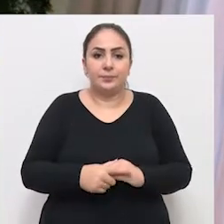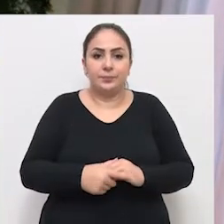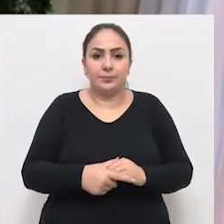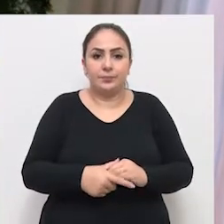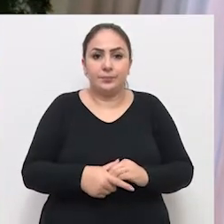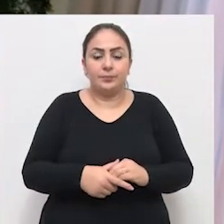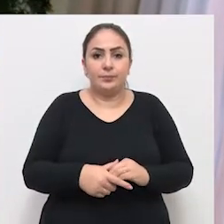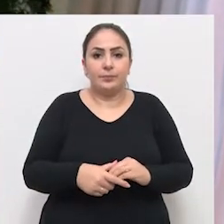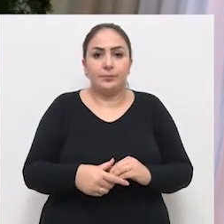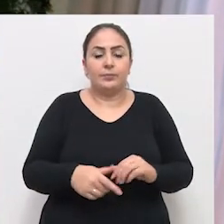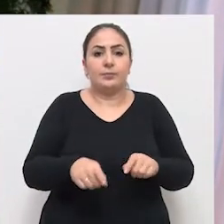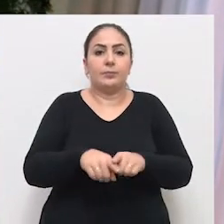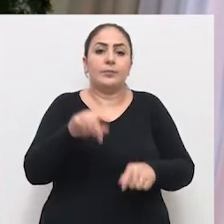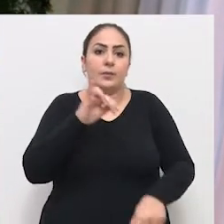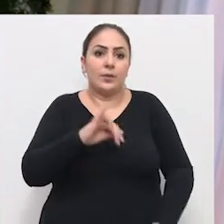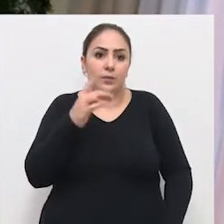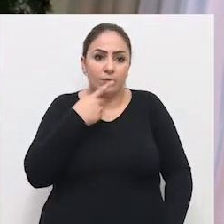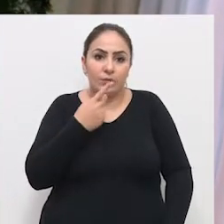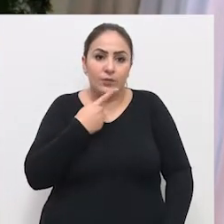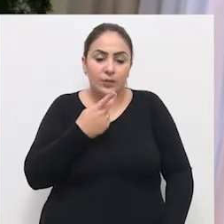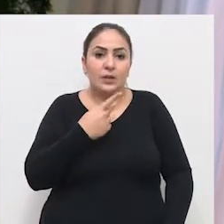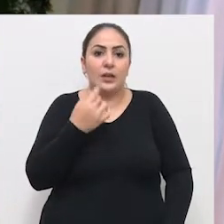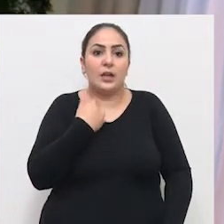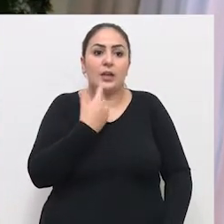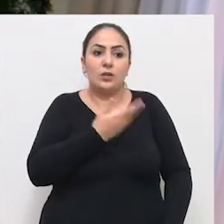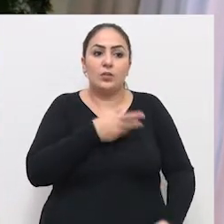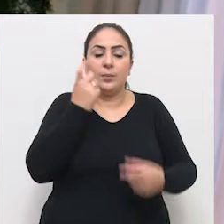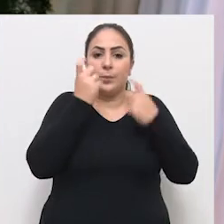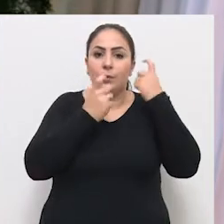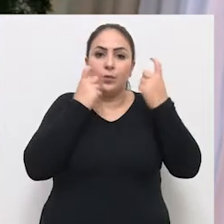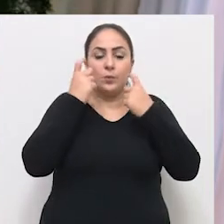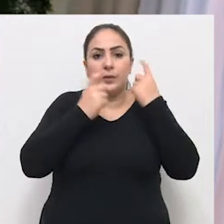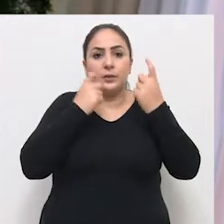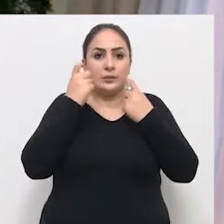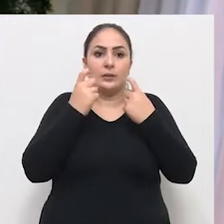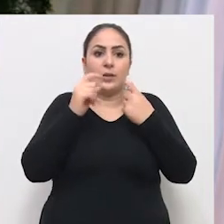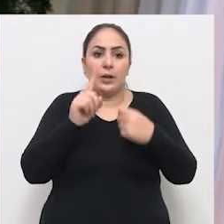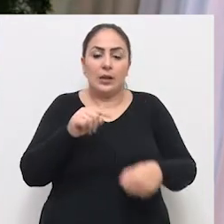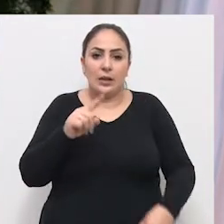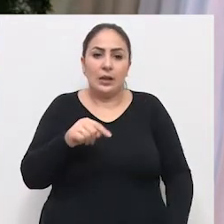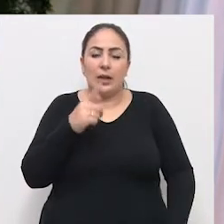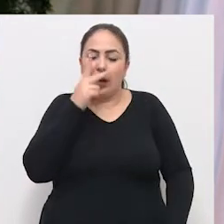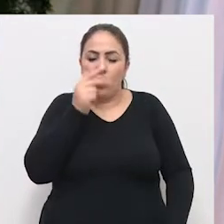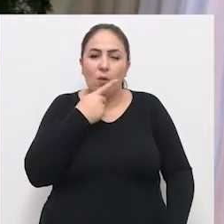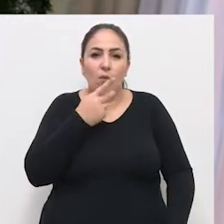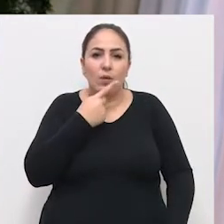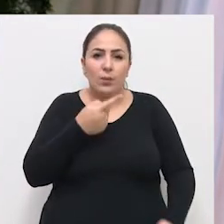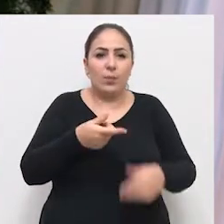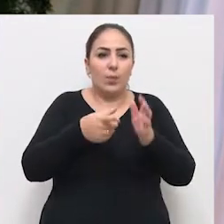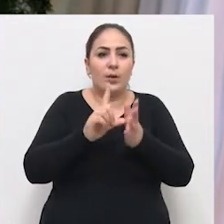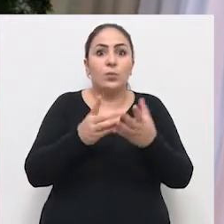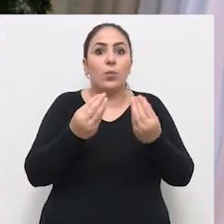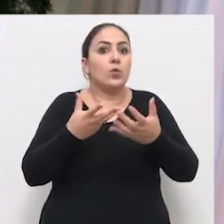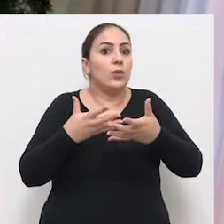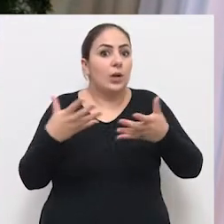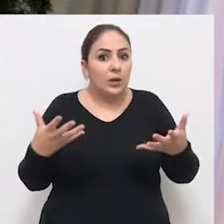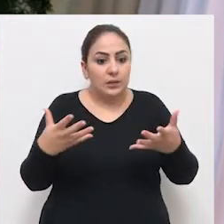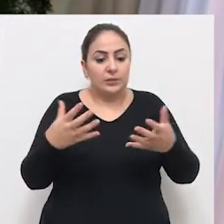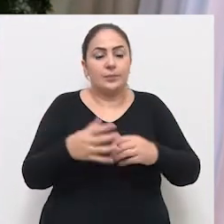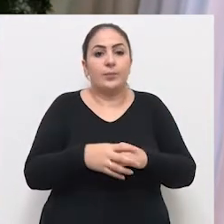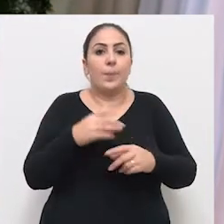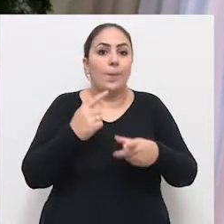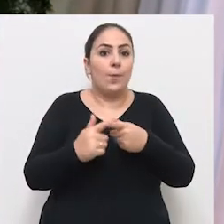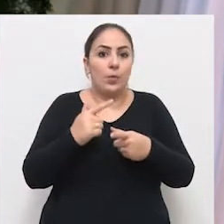empresas. E importante ressaltar que a nossa preocupação, ela, como dissemos antes, ela é